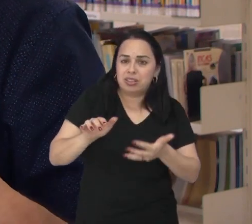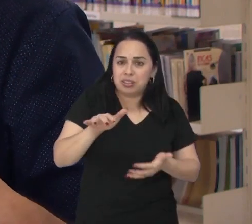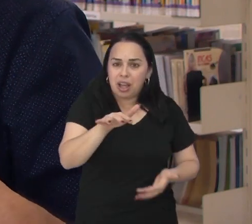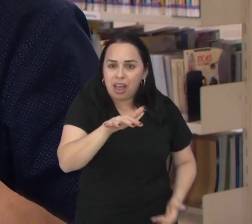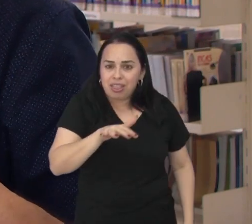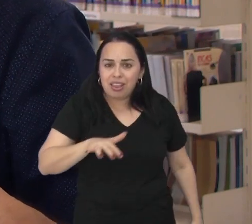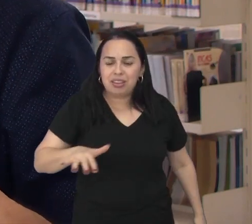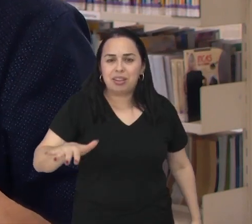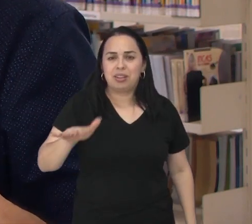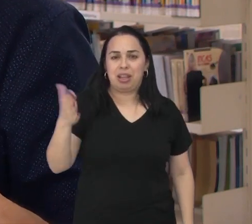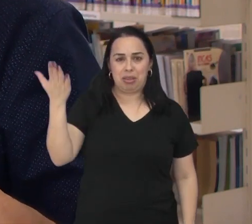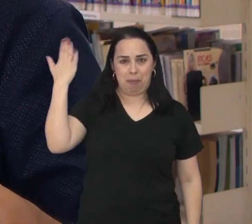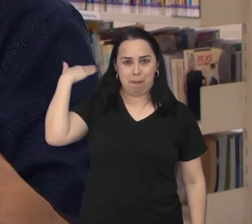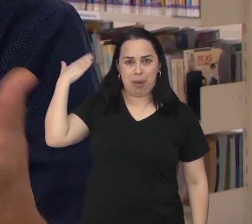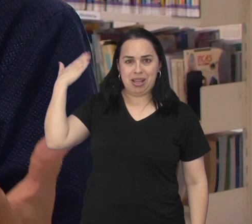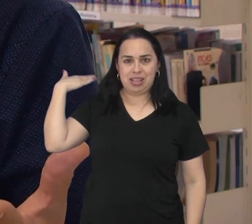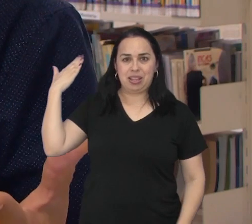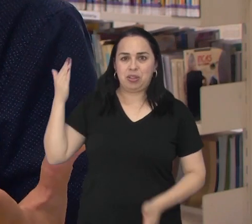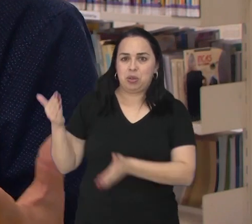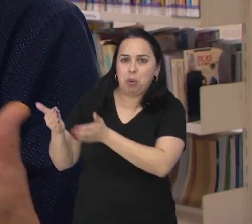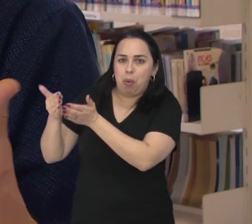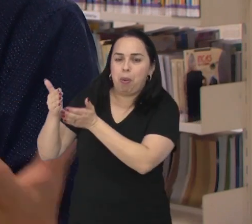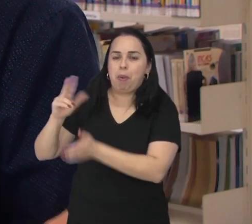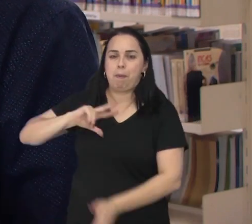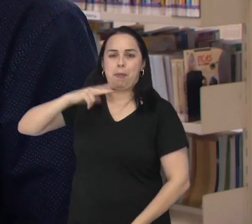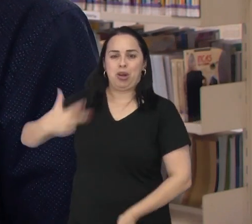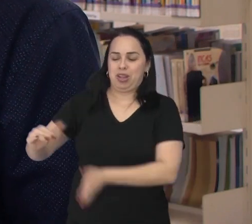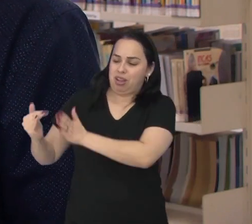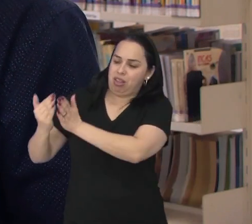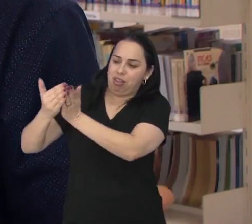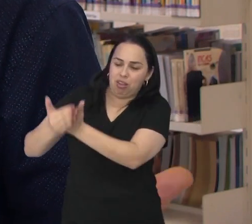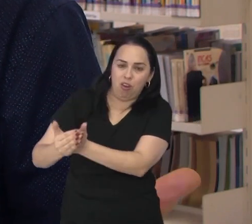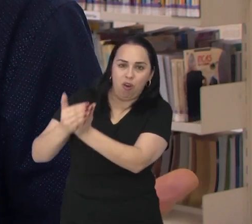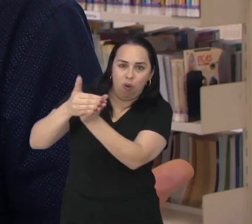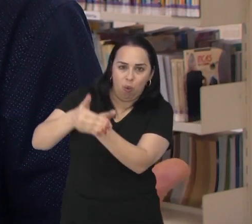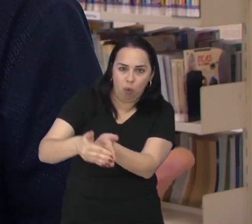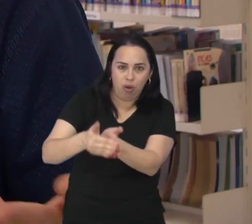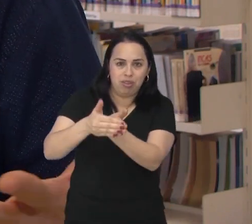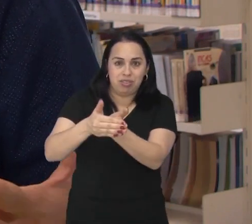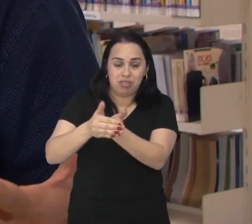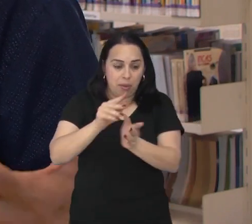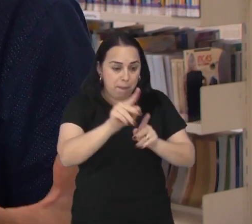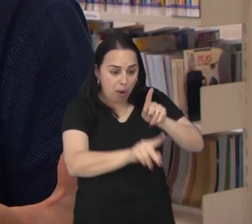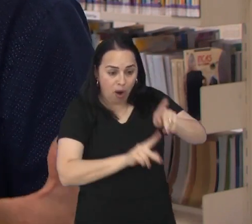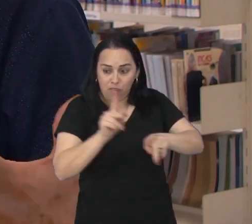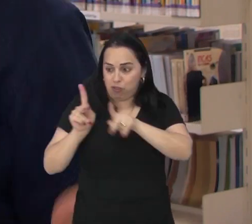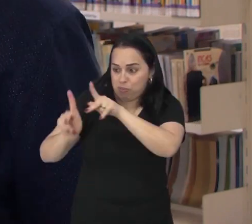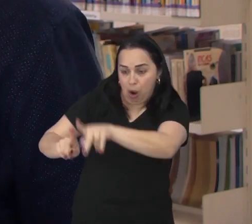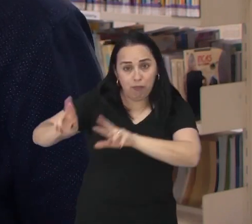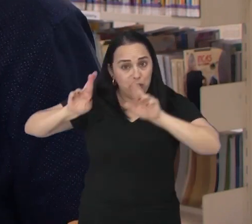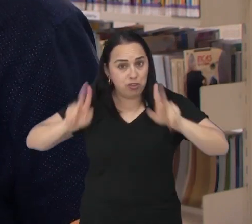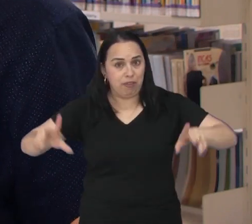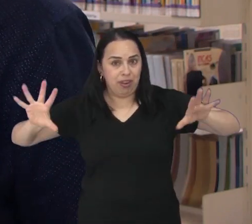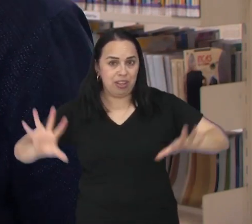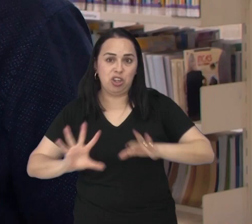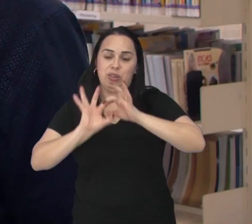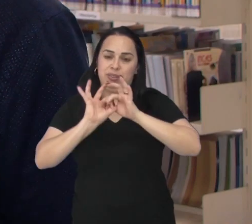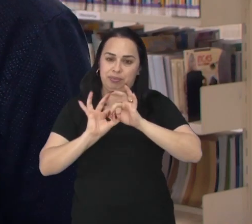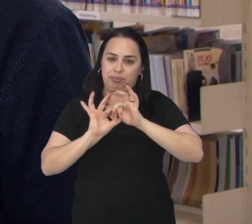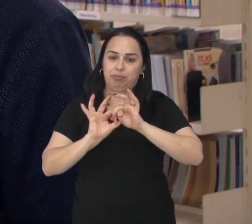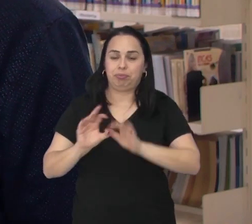região, na época da colonização brasileira, muito vasta, que uniu povos muito